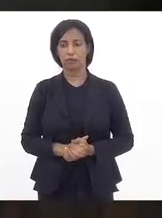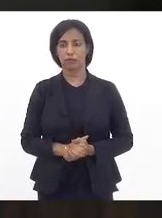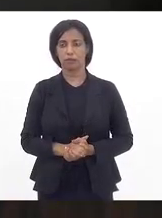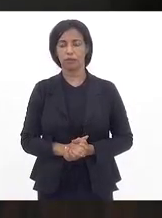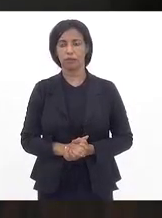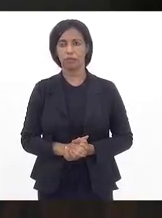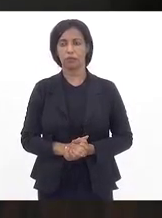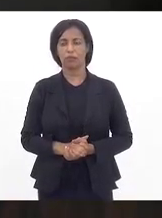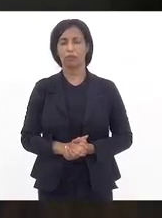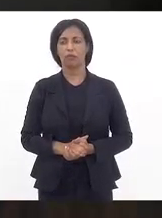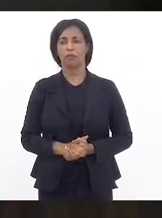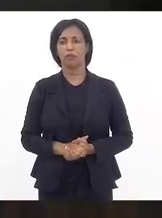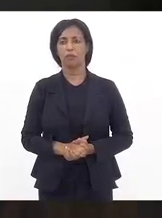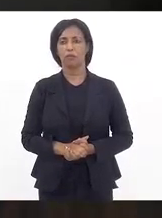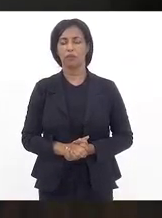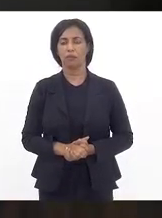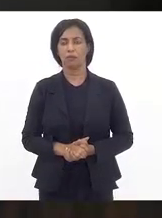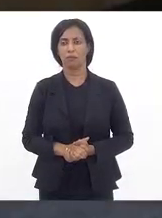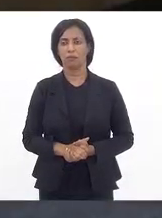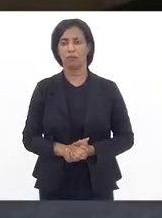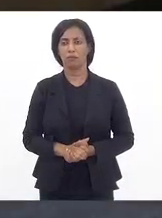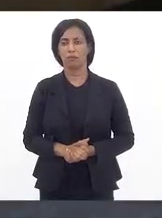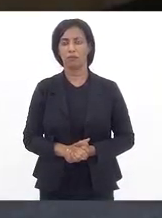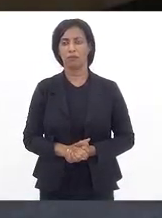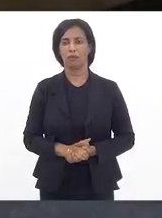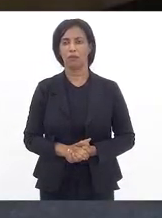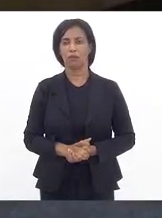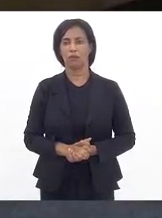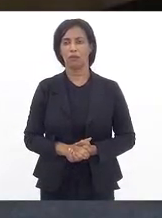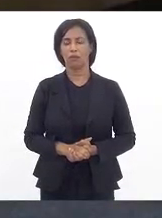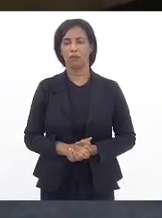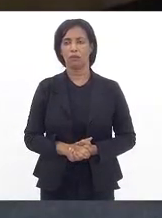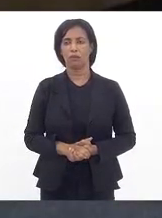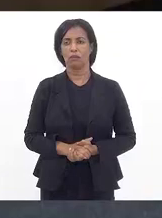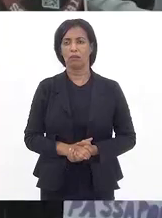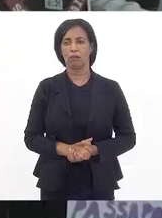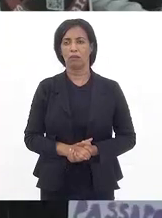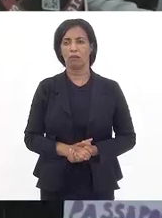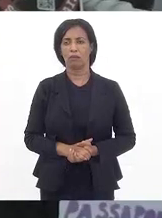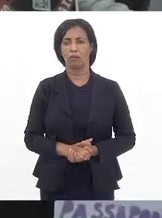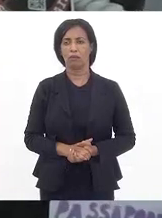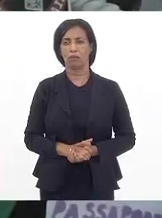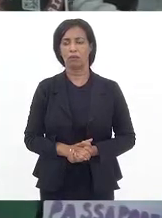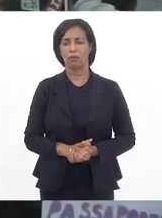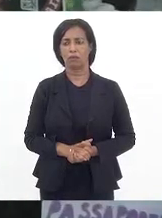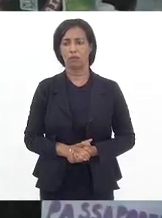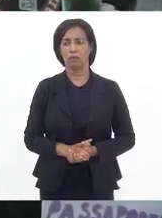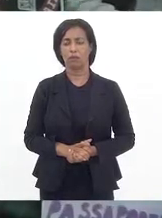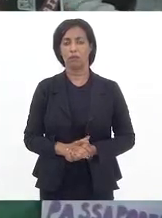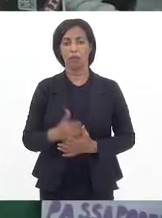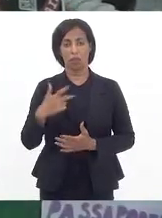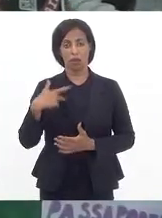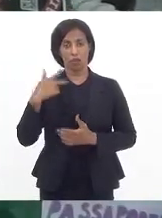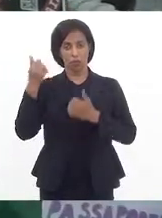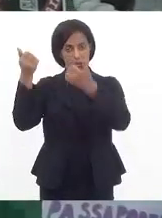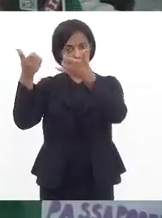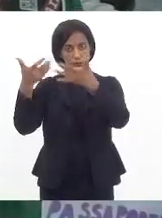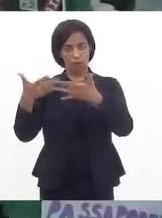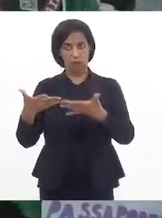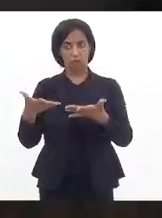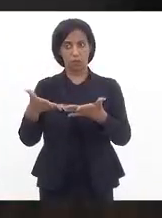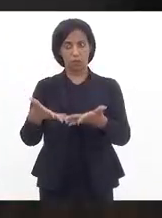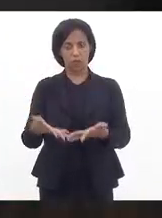Olá pessoal sim pessoal vamos bater por favor Ah mas eu quero te deixando claro aqui